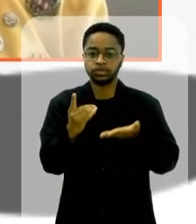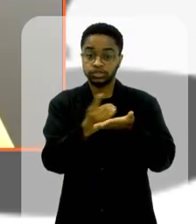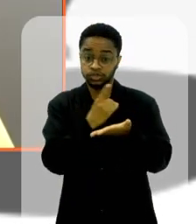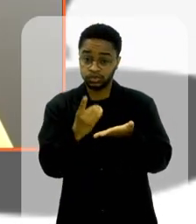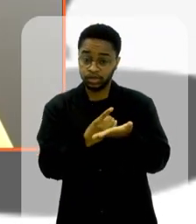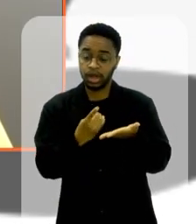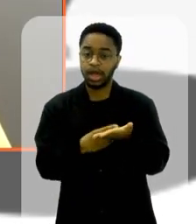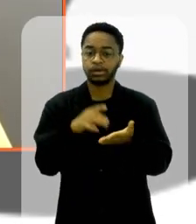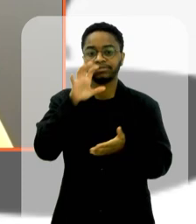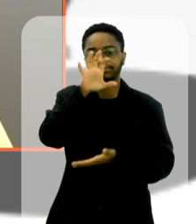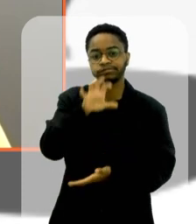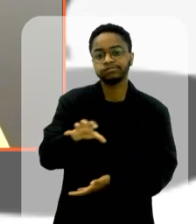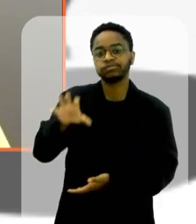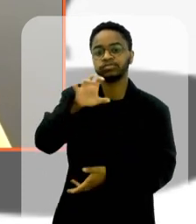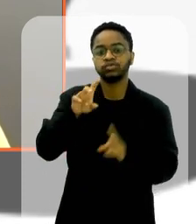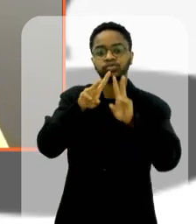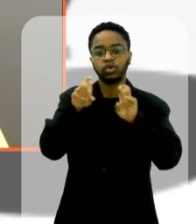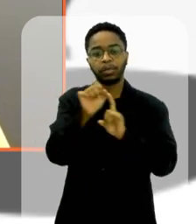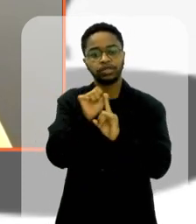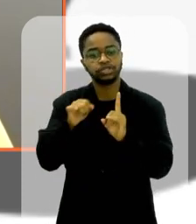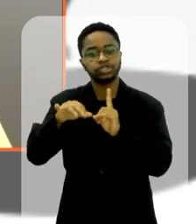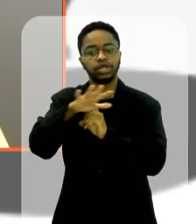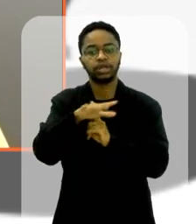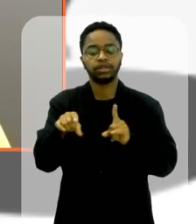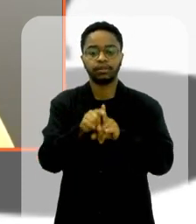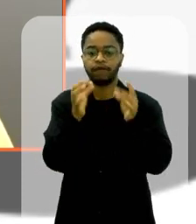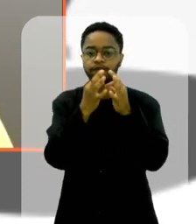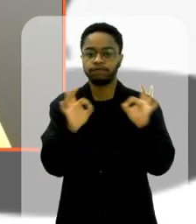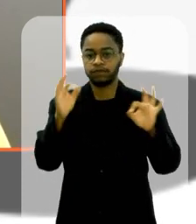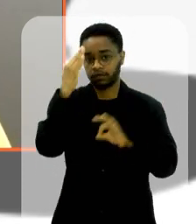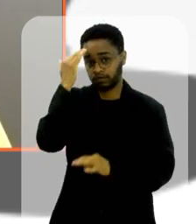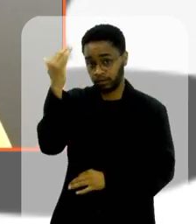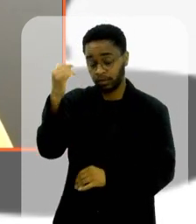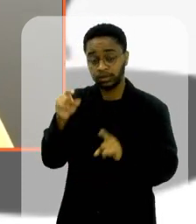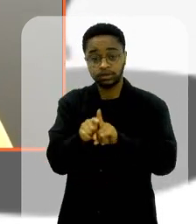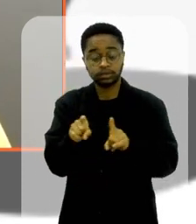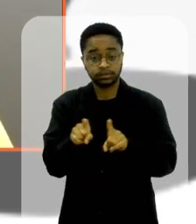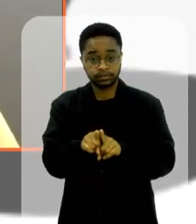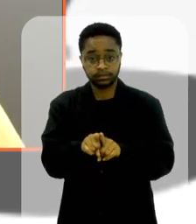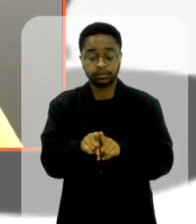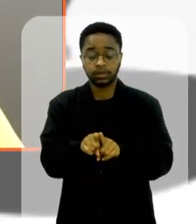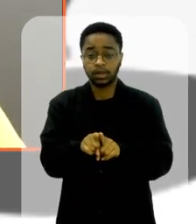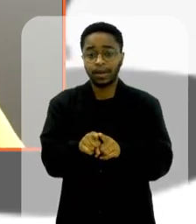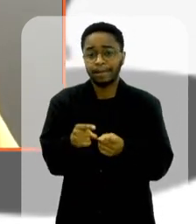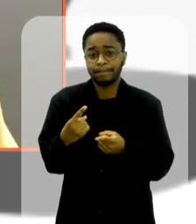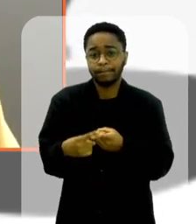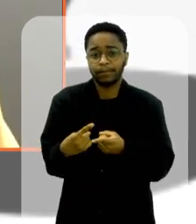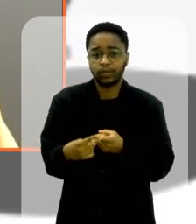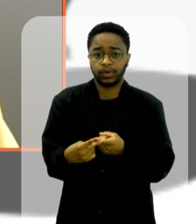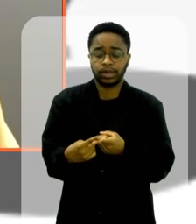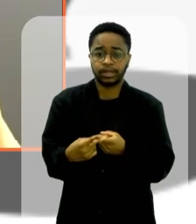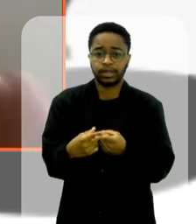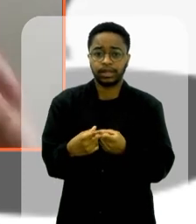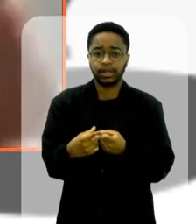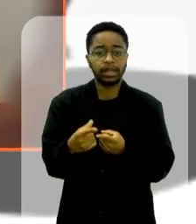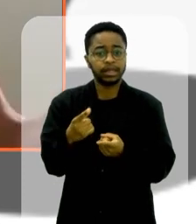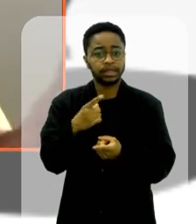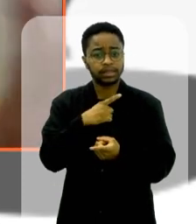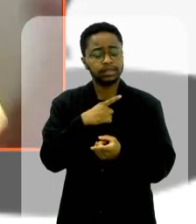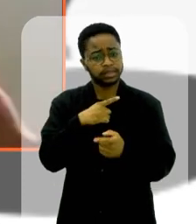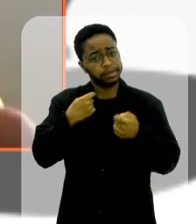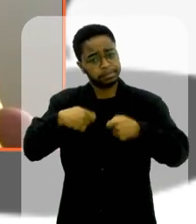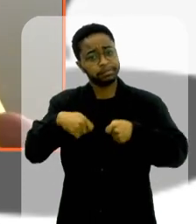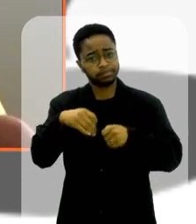dicionário regional de gírias e jargões, e inclusive até porque há uma